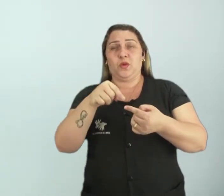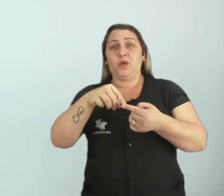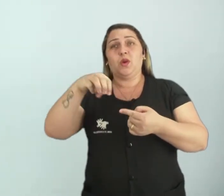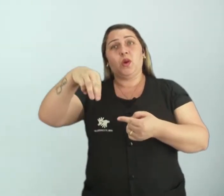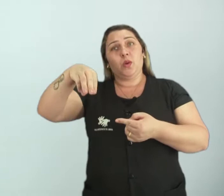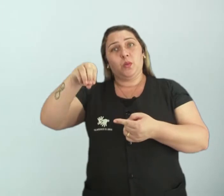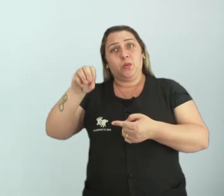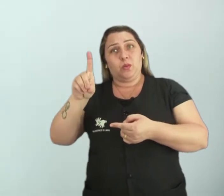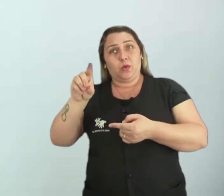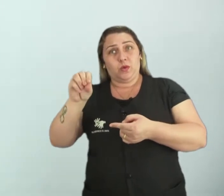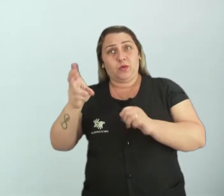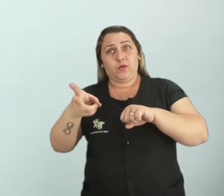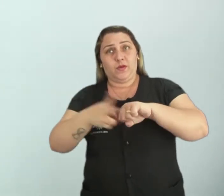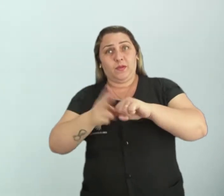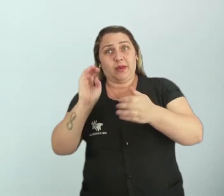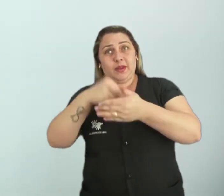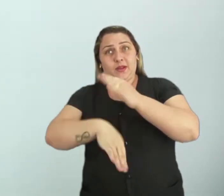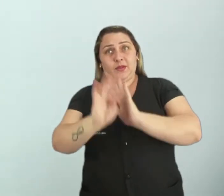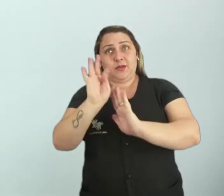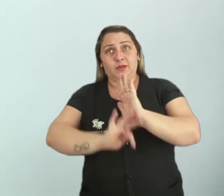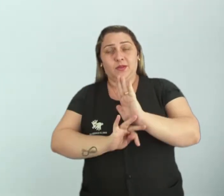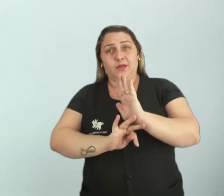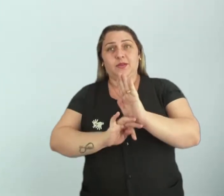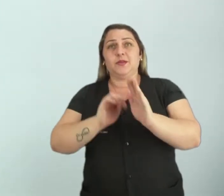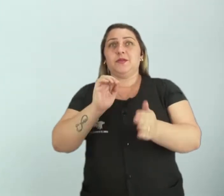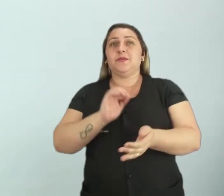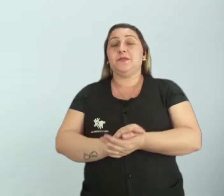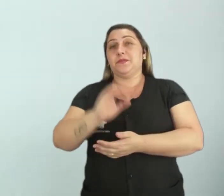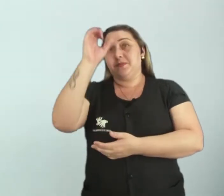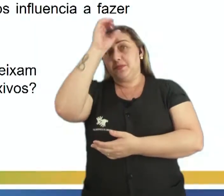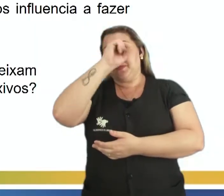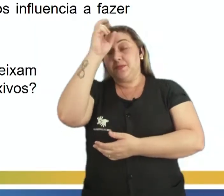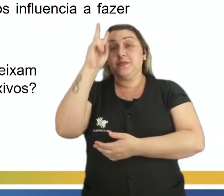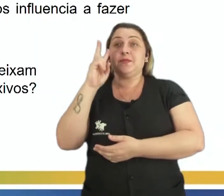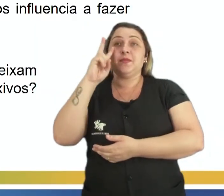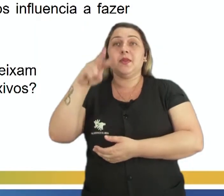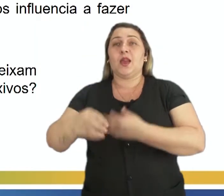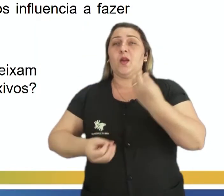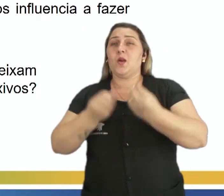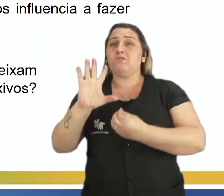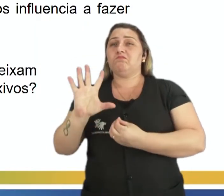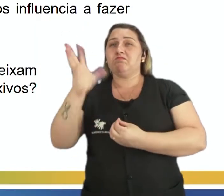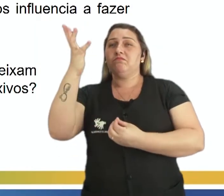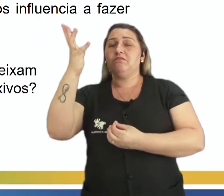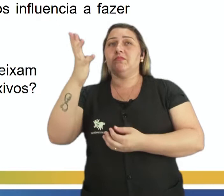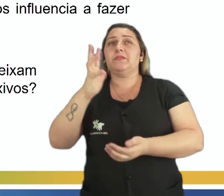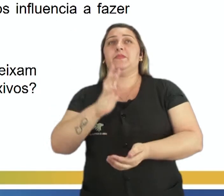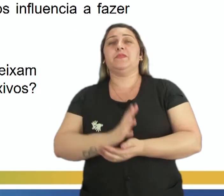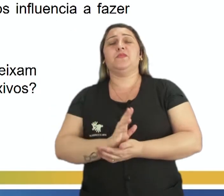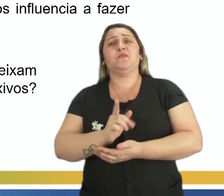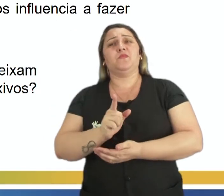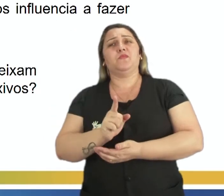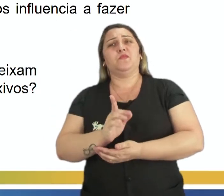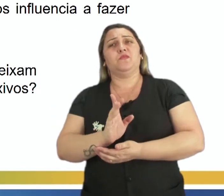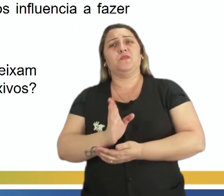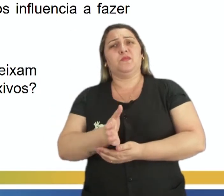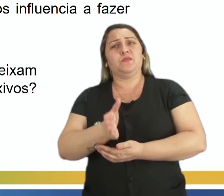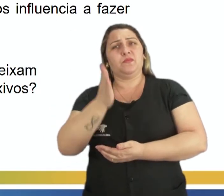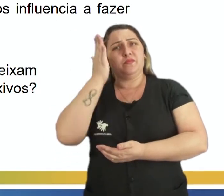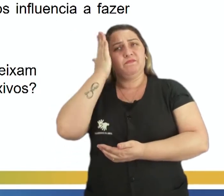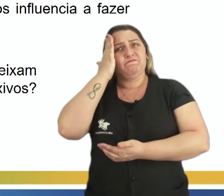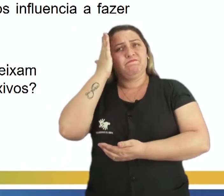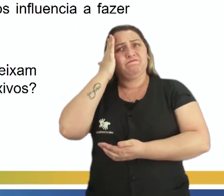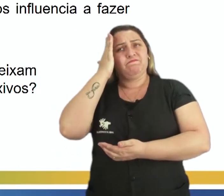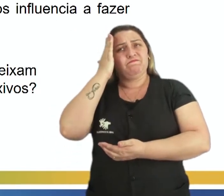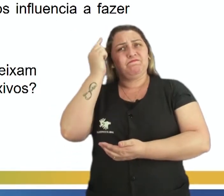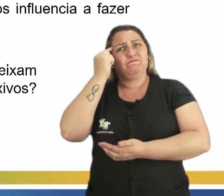modos verbais no texto. Então, vamos aprender e ver como isso funciona. Você já parou para pensar por